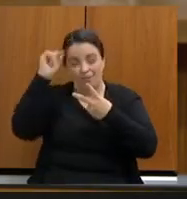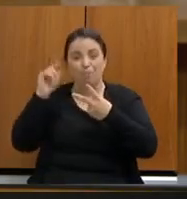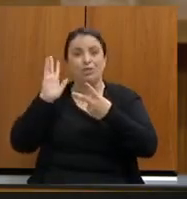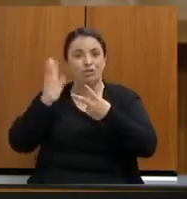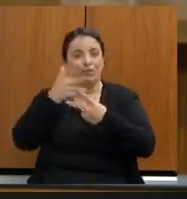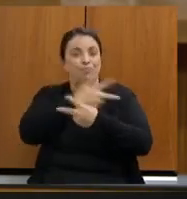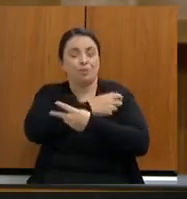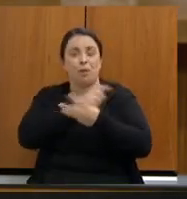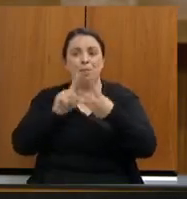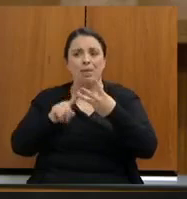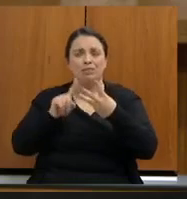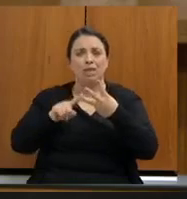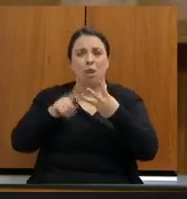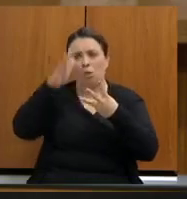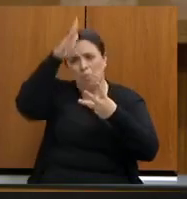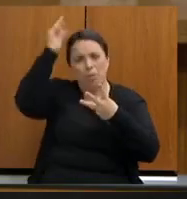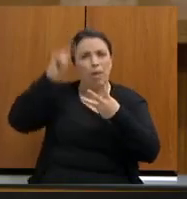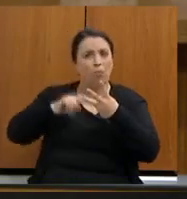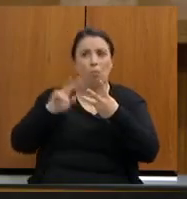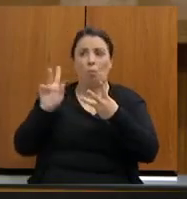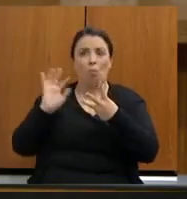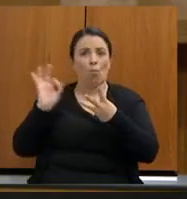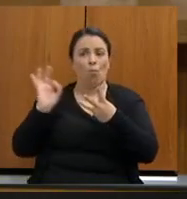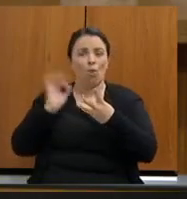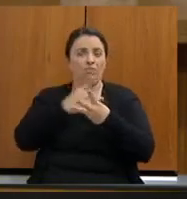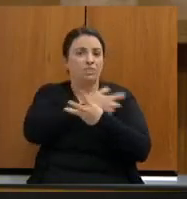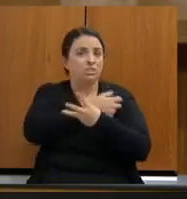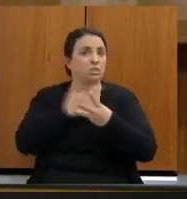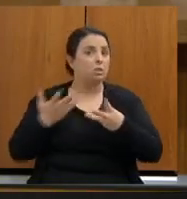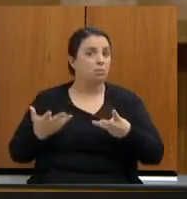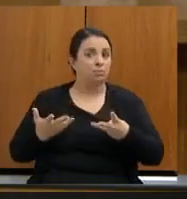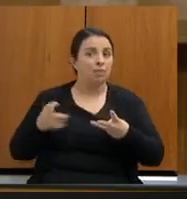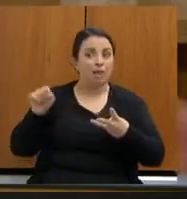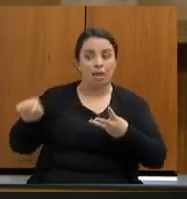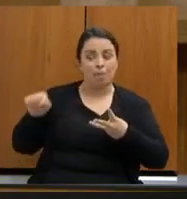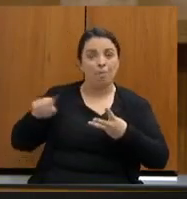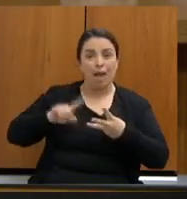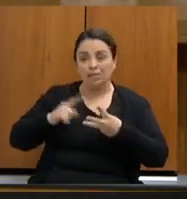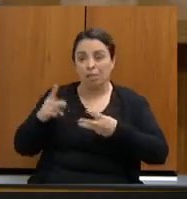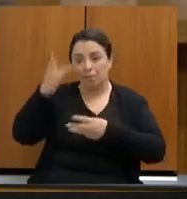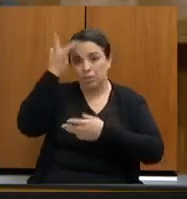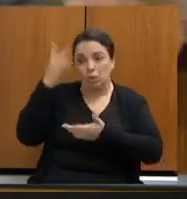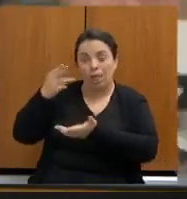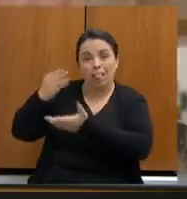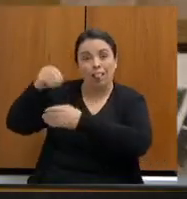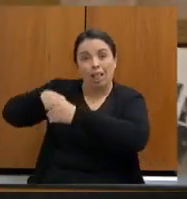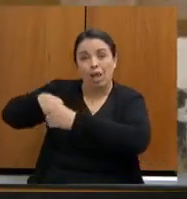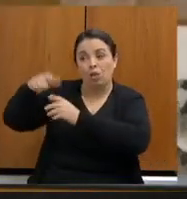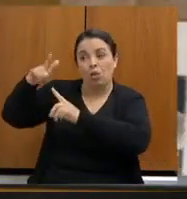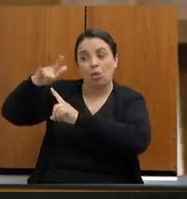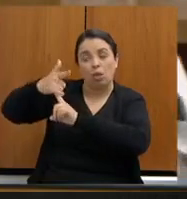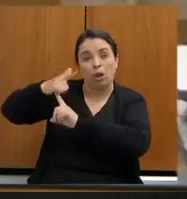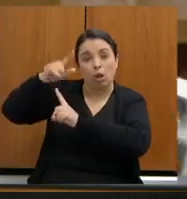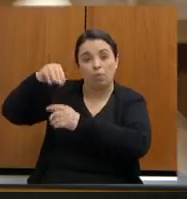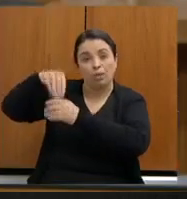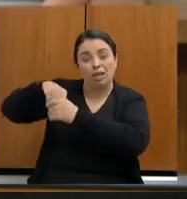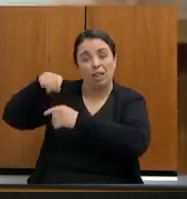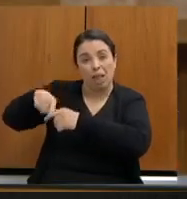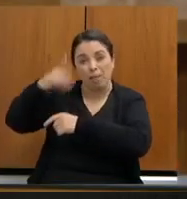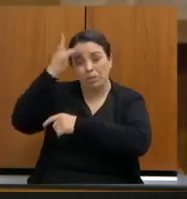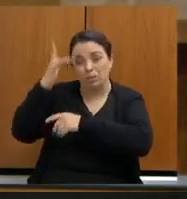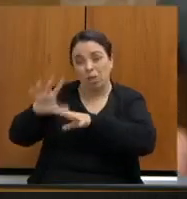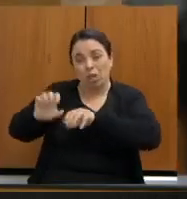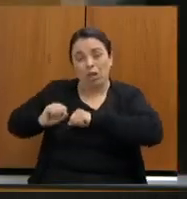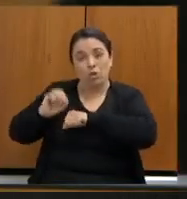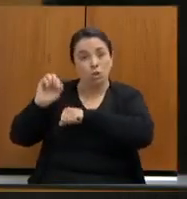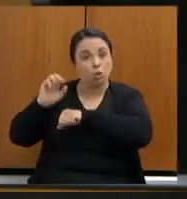guarnição na mesma aeronave atendendo ao mesmo tipo de paciente então nós levamos argumentos fortes nesse sentido pode passar